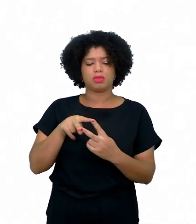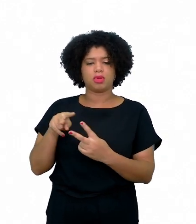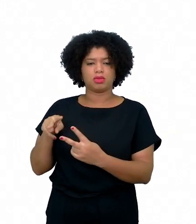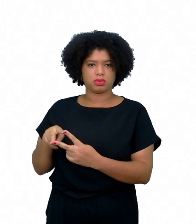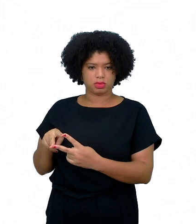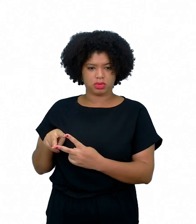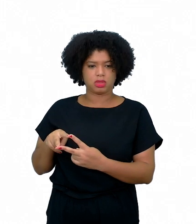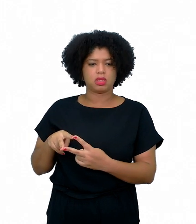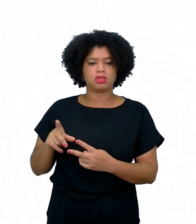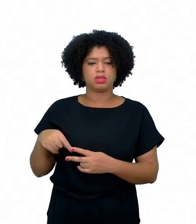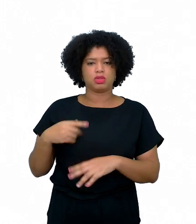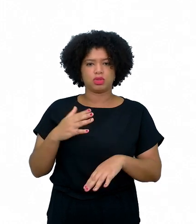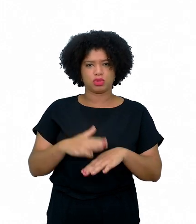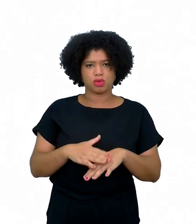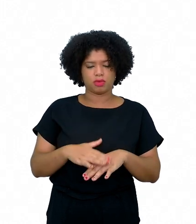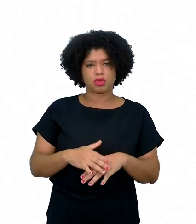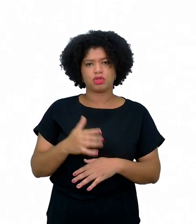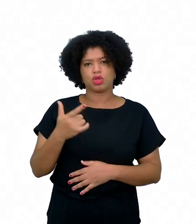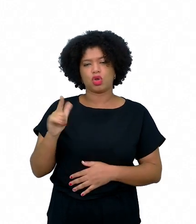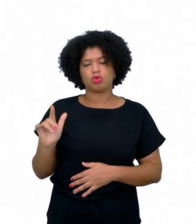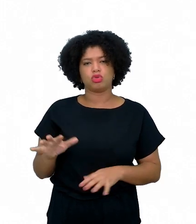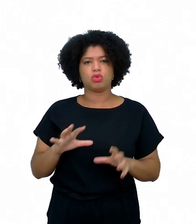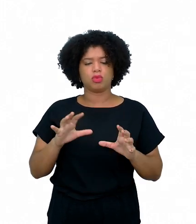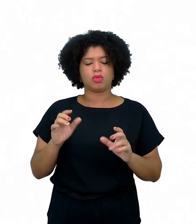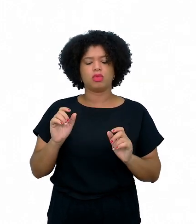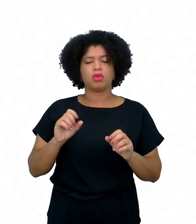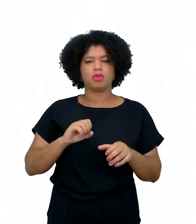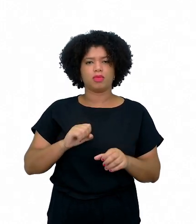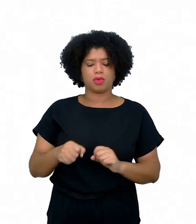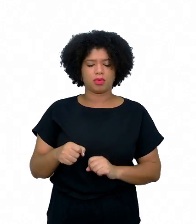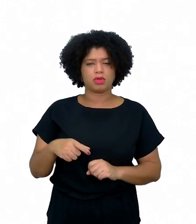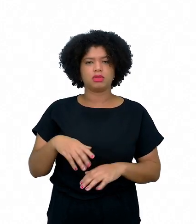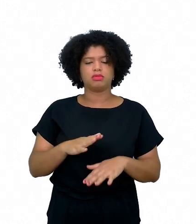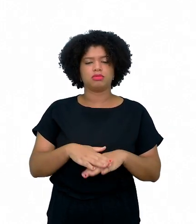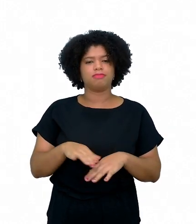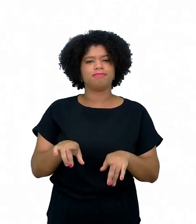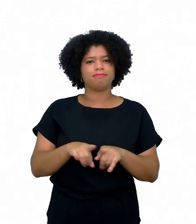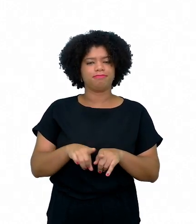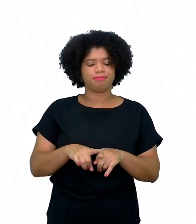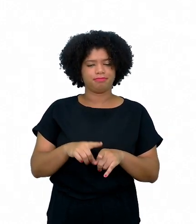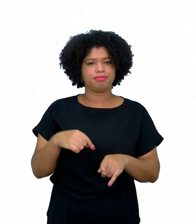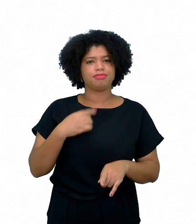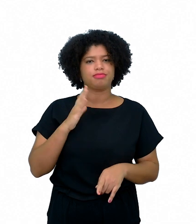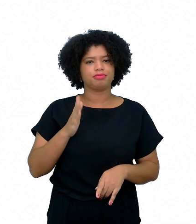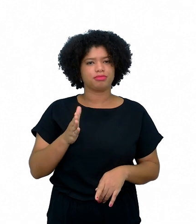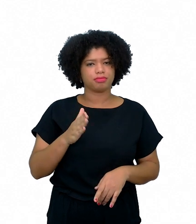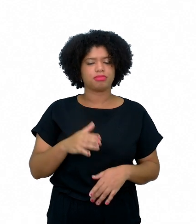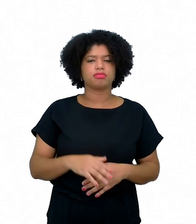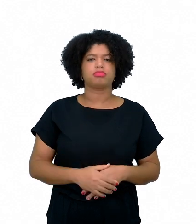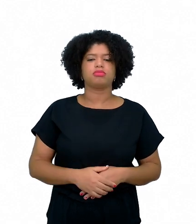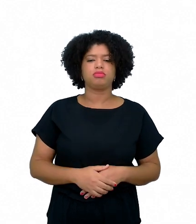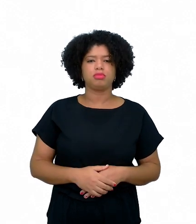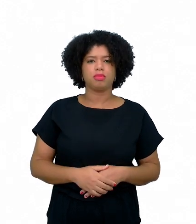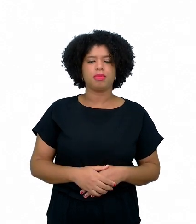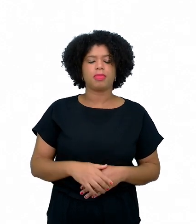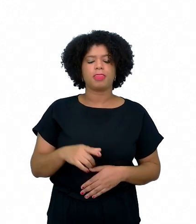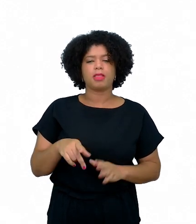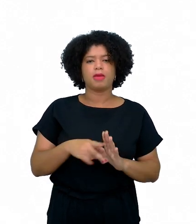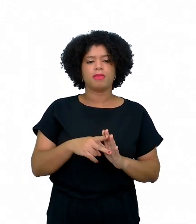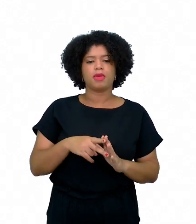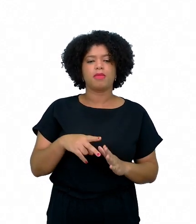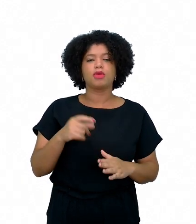né, que a gente em outros momentos de formação aqui do programa, nós já tratamos do peer instruction, do